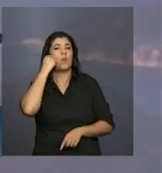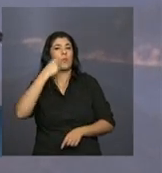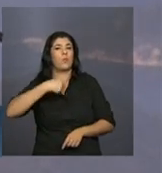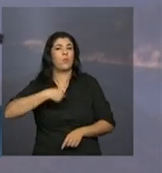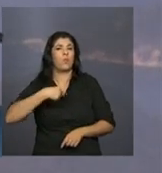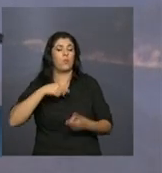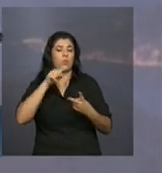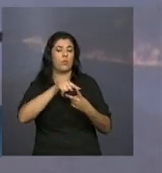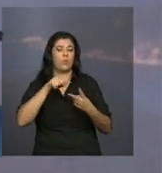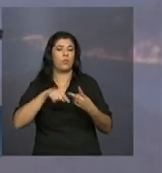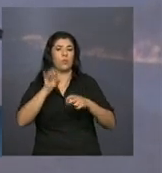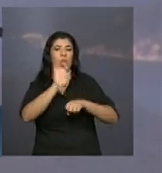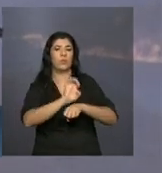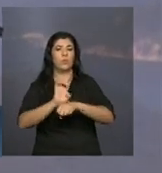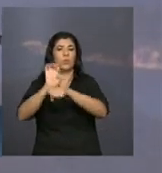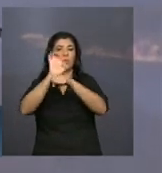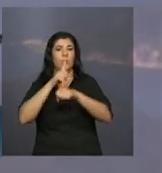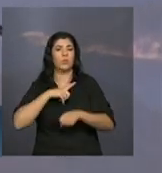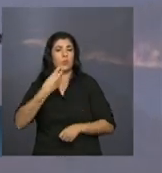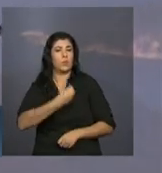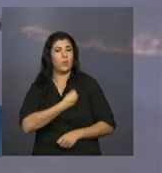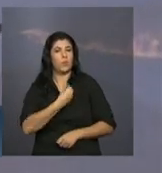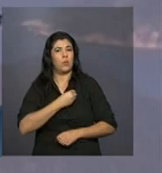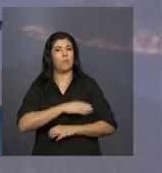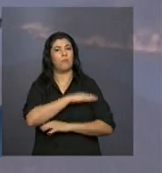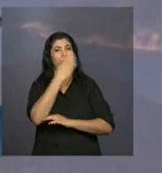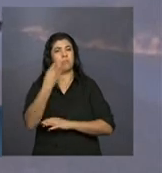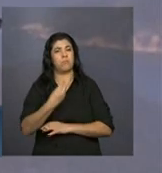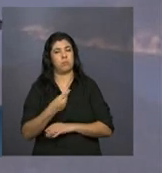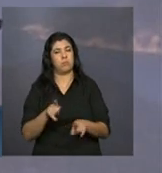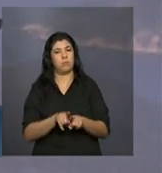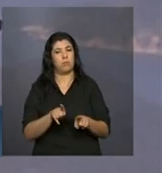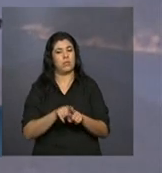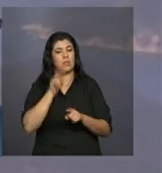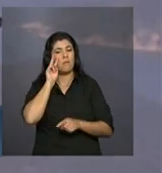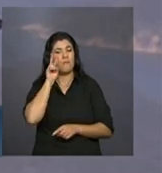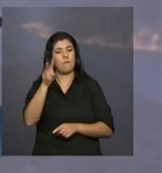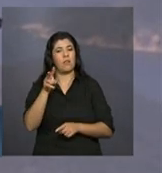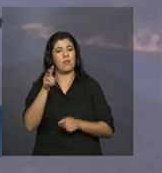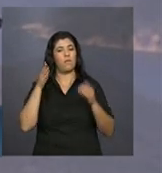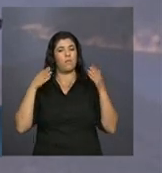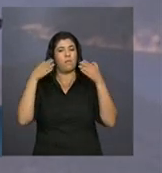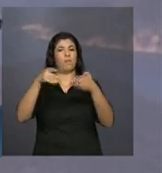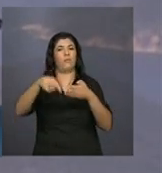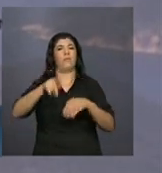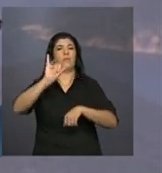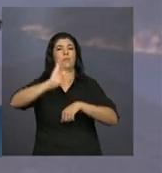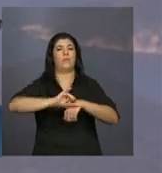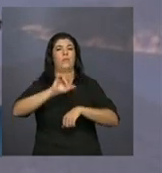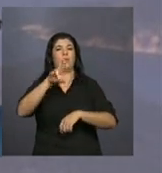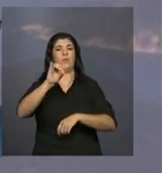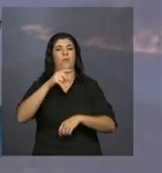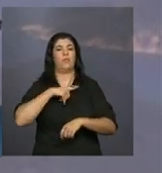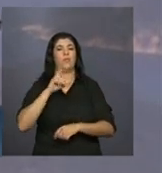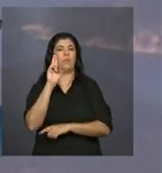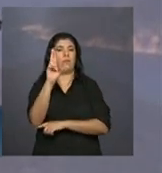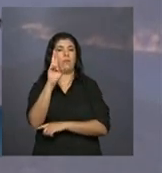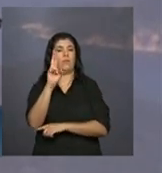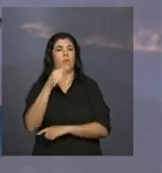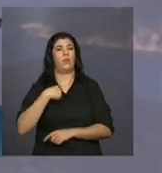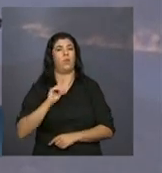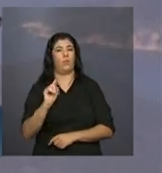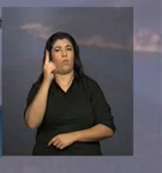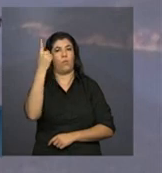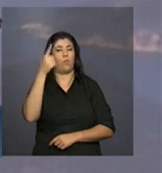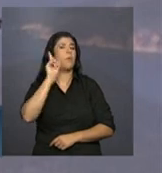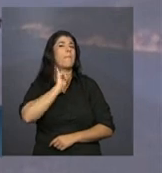esses dois estados olham para o Rio de Janeiro como uma referência. Um deles é Minas Gerais, o